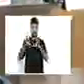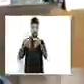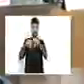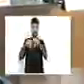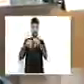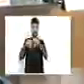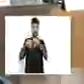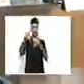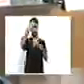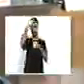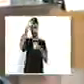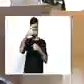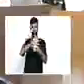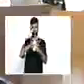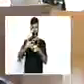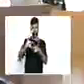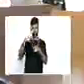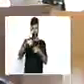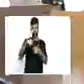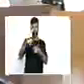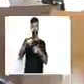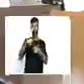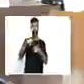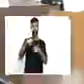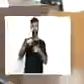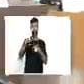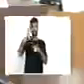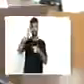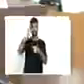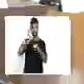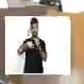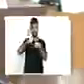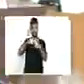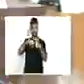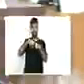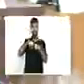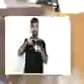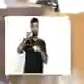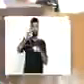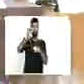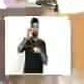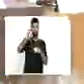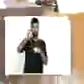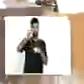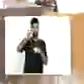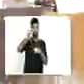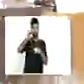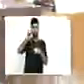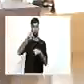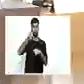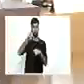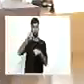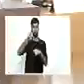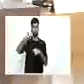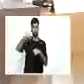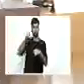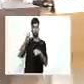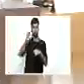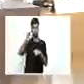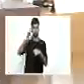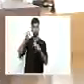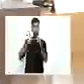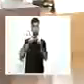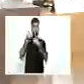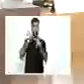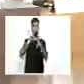Municipal de Saúde diretor administ administração Sr Sérgio Cardoso Pinheiro sobre os recorrentes